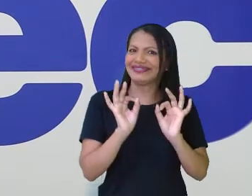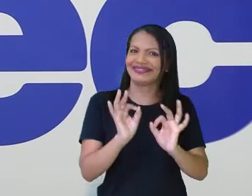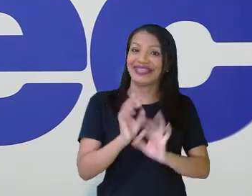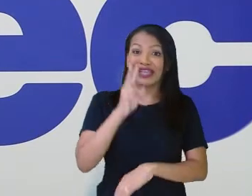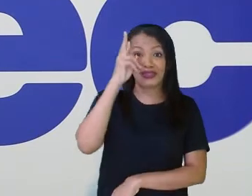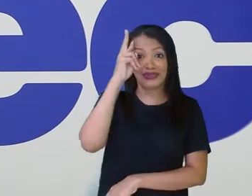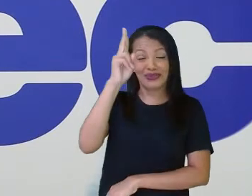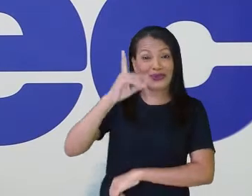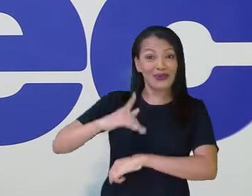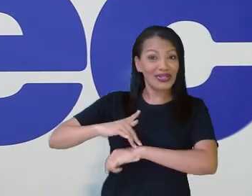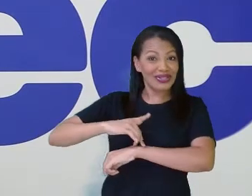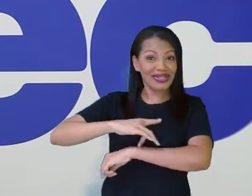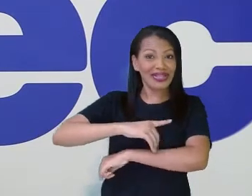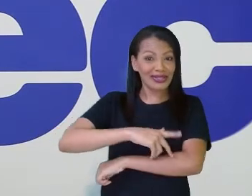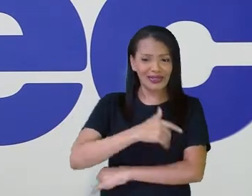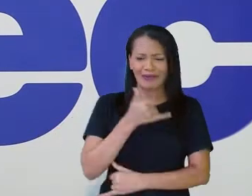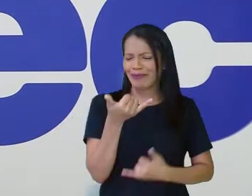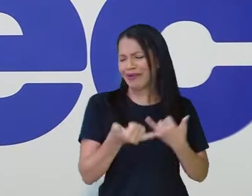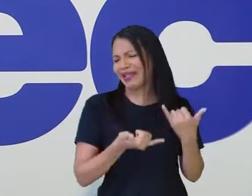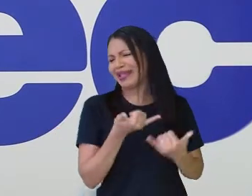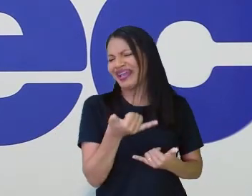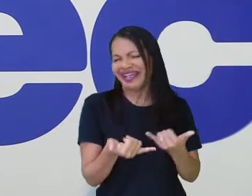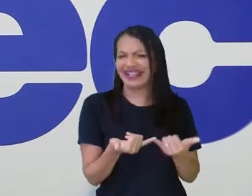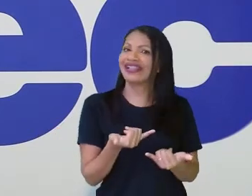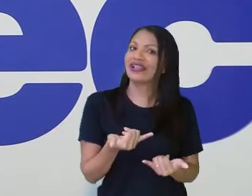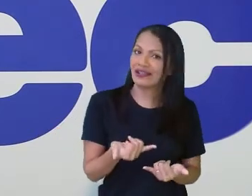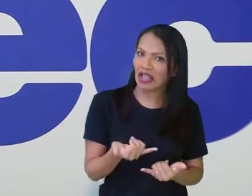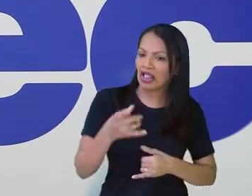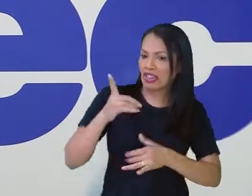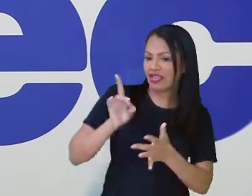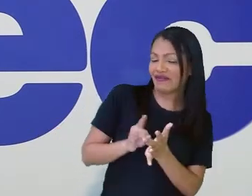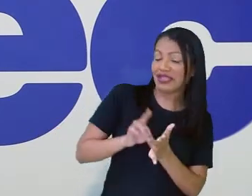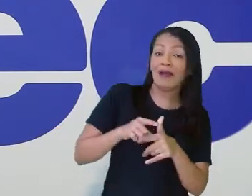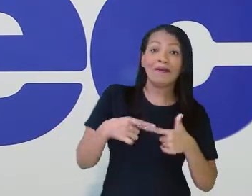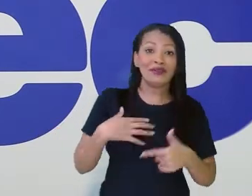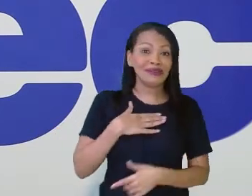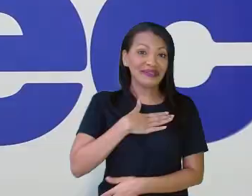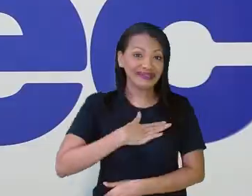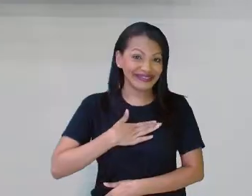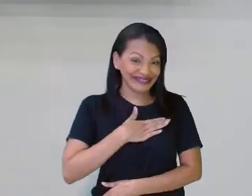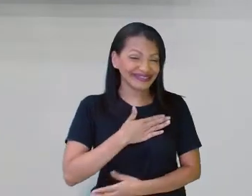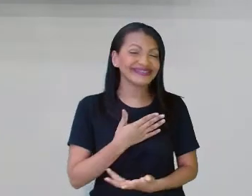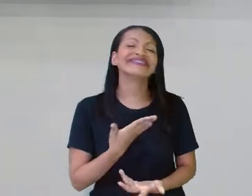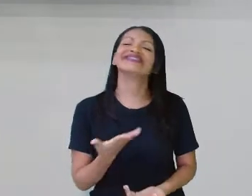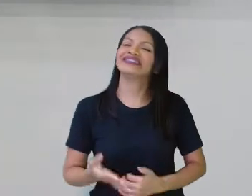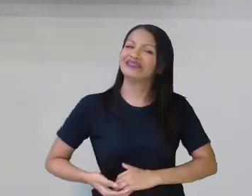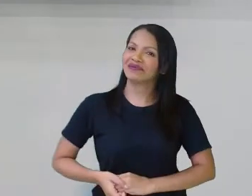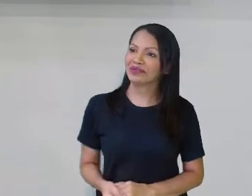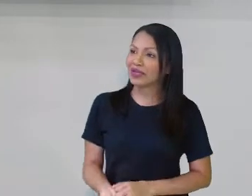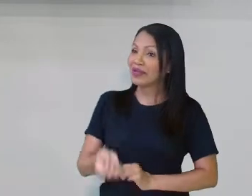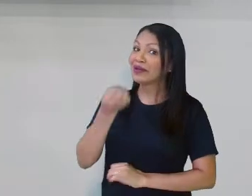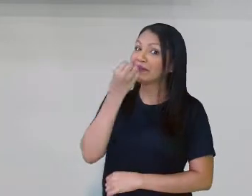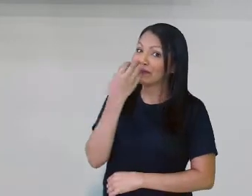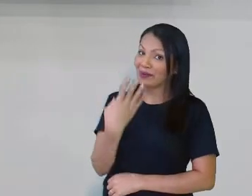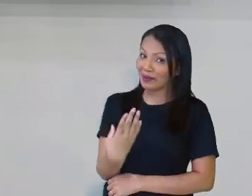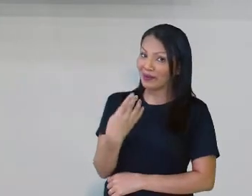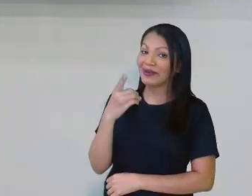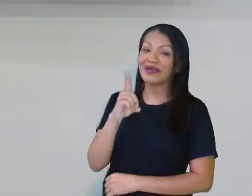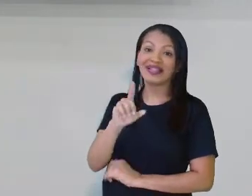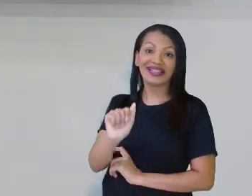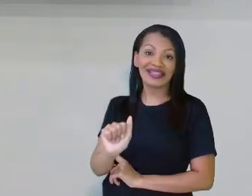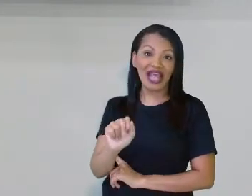de dinossauro de brinquedo ou sem brinquedo, mas eu gosto também muito. Ah, que bom, Davi.